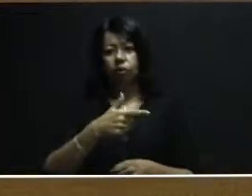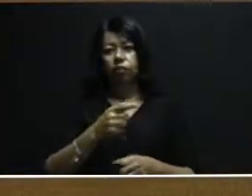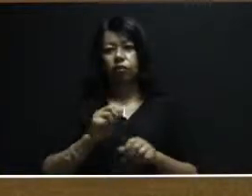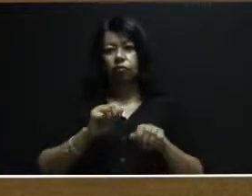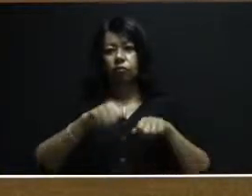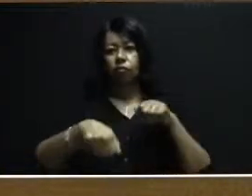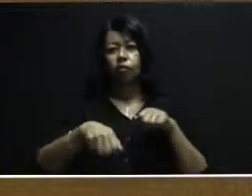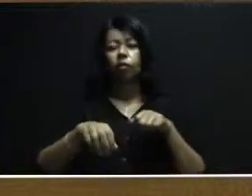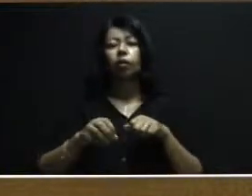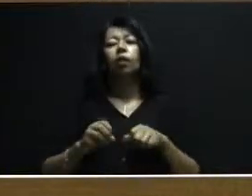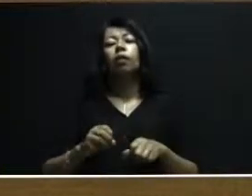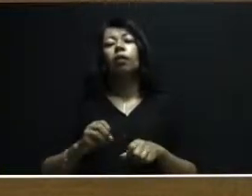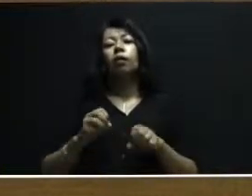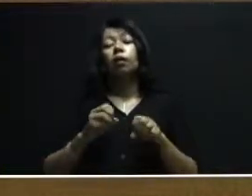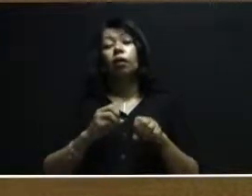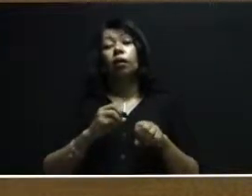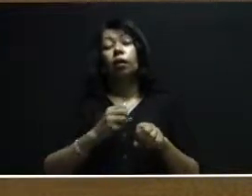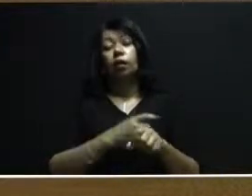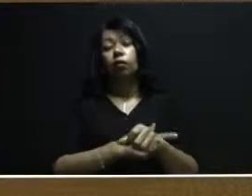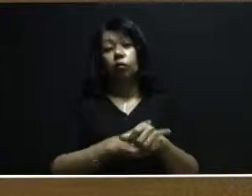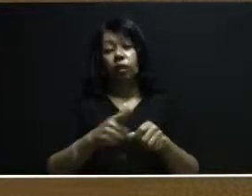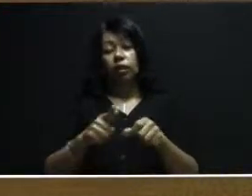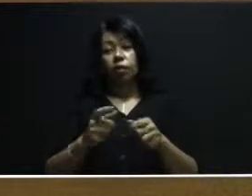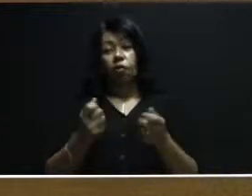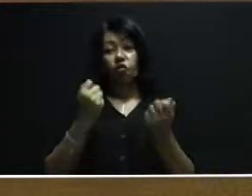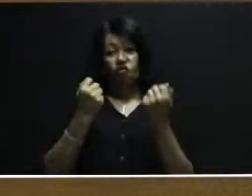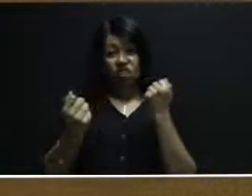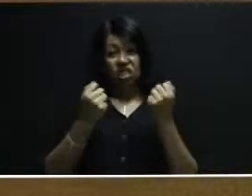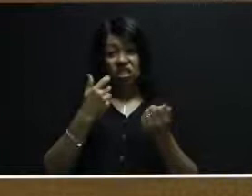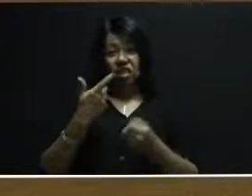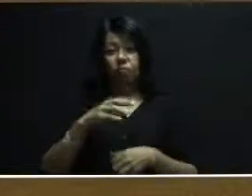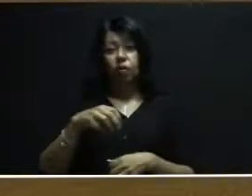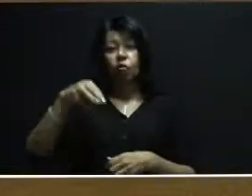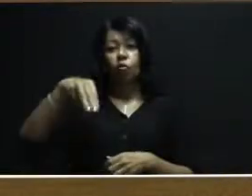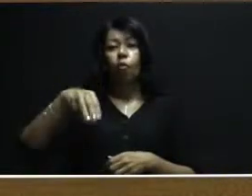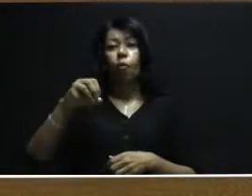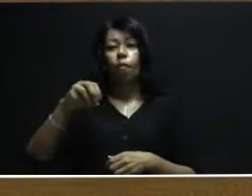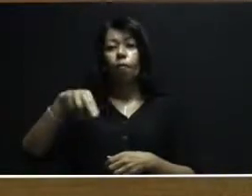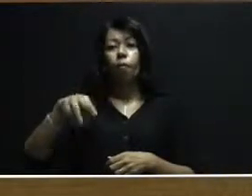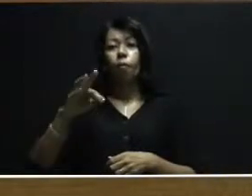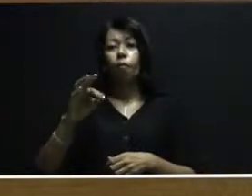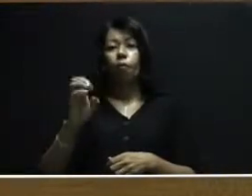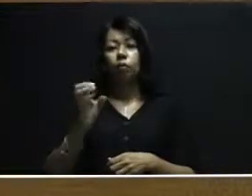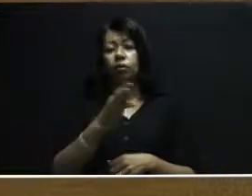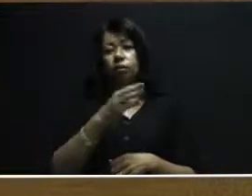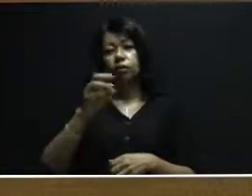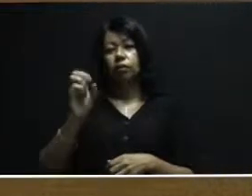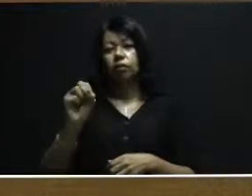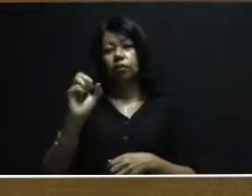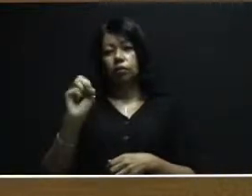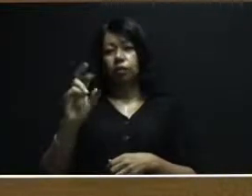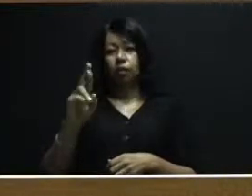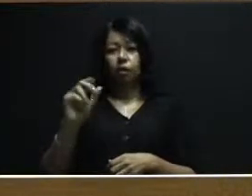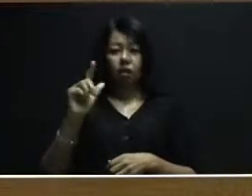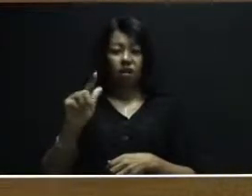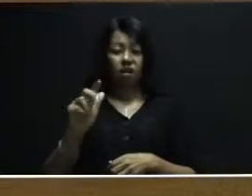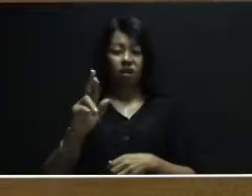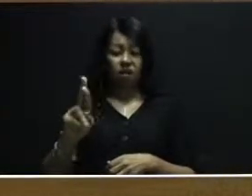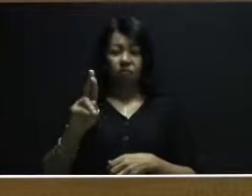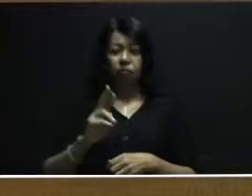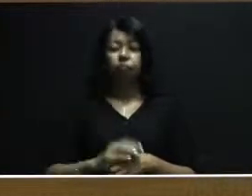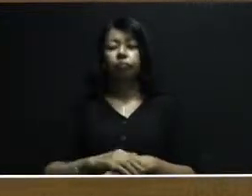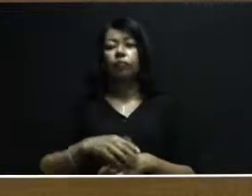Física pelo Centro Universitário Monte Serra, Unimonte. Em 2005,